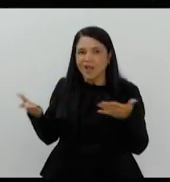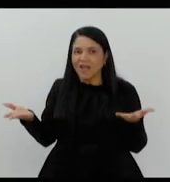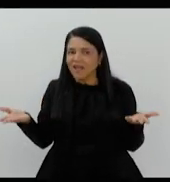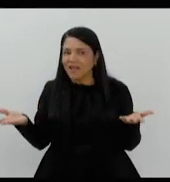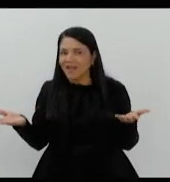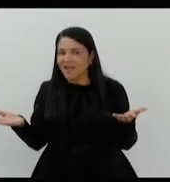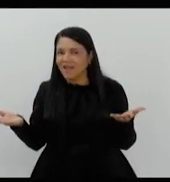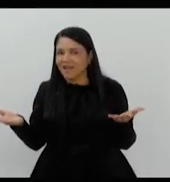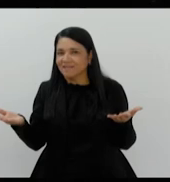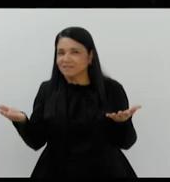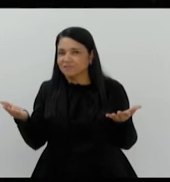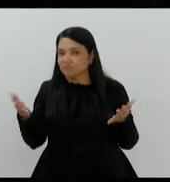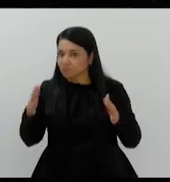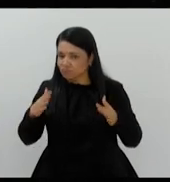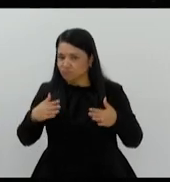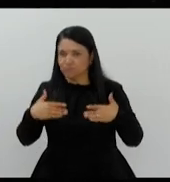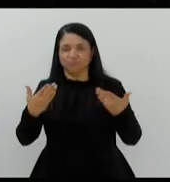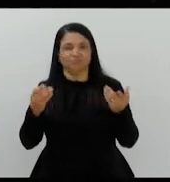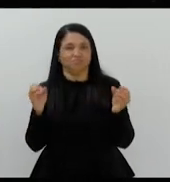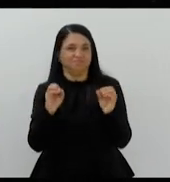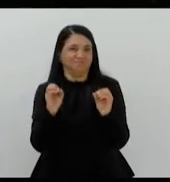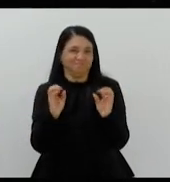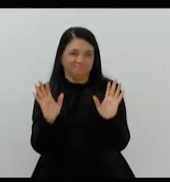Agora, não se assustem.